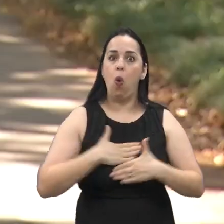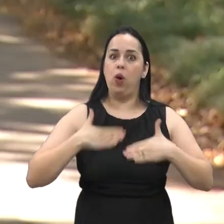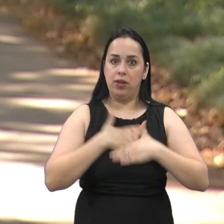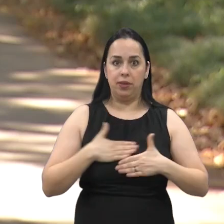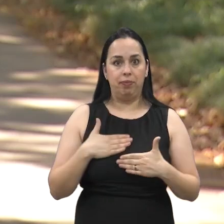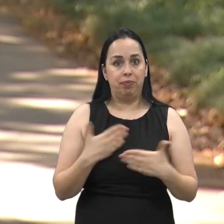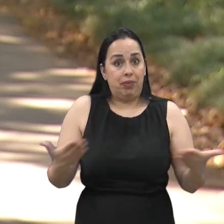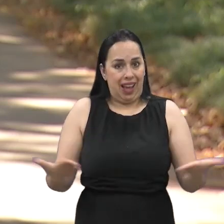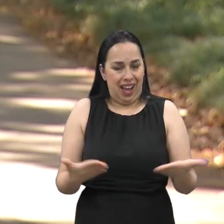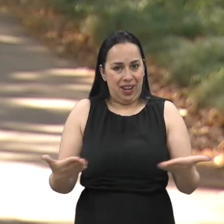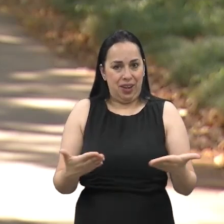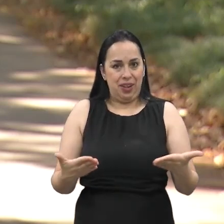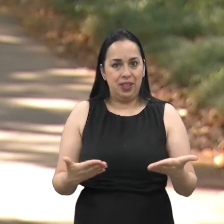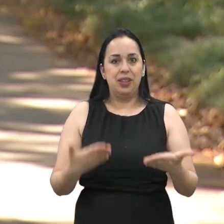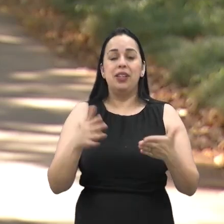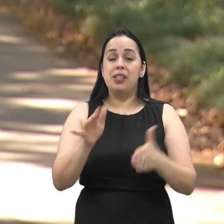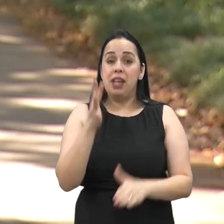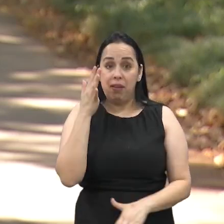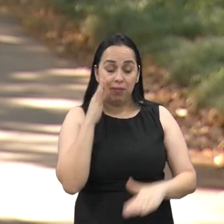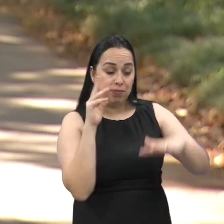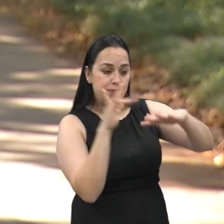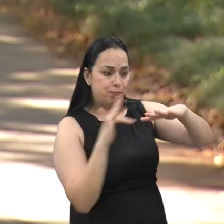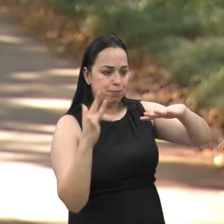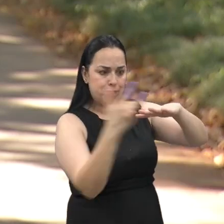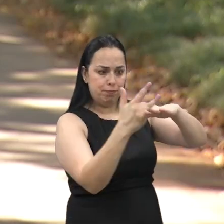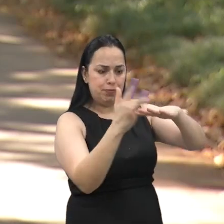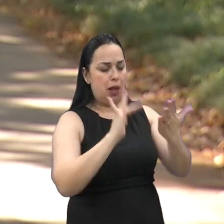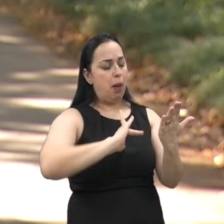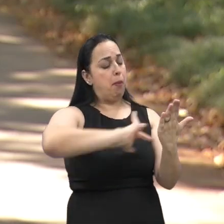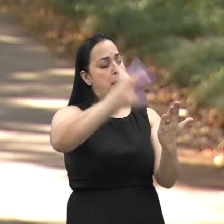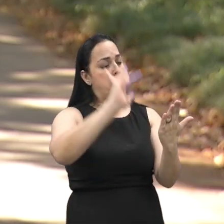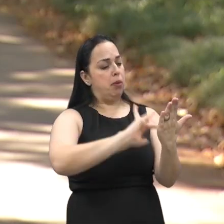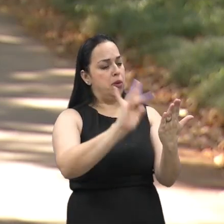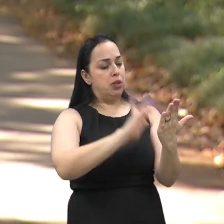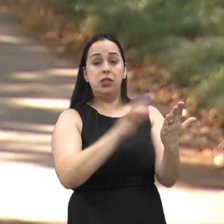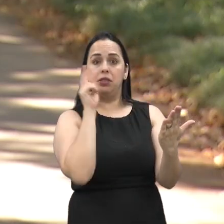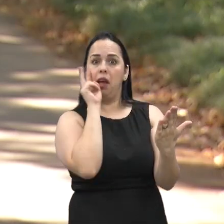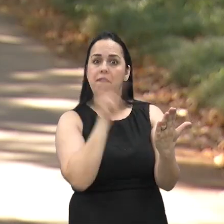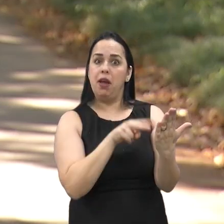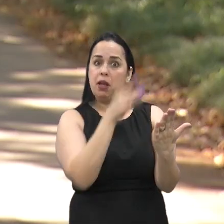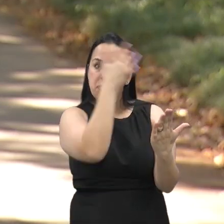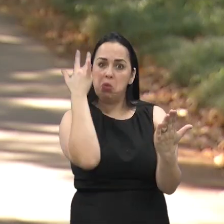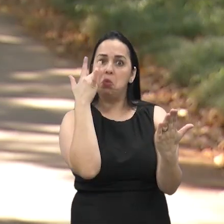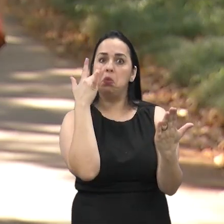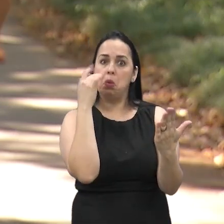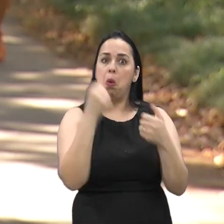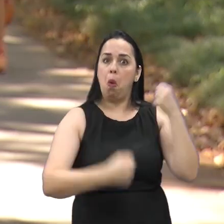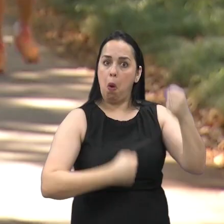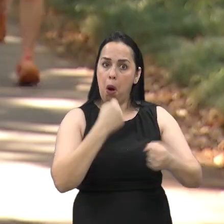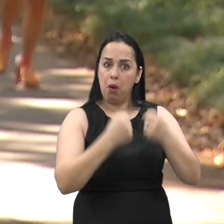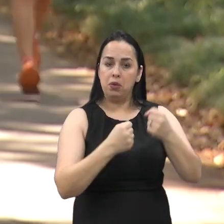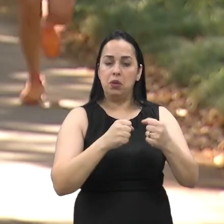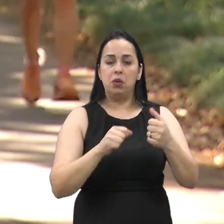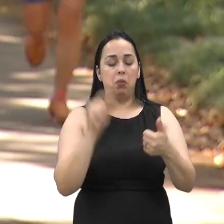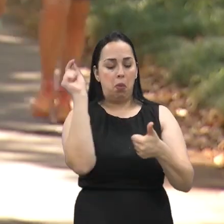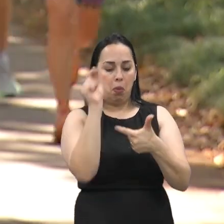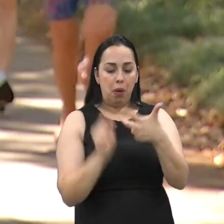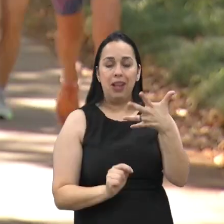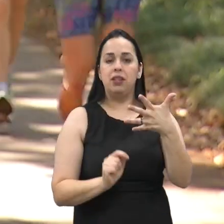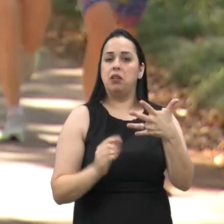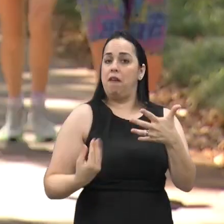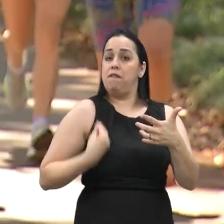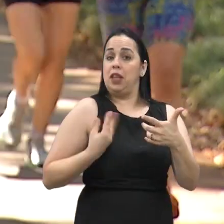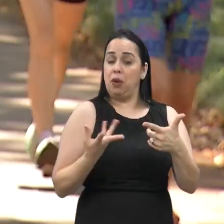mais. Correr virou moda, basta abrir as redes sociais que pelo menos um conhecido está praticando o esporte. Os benefícios são